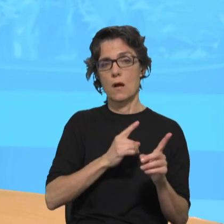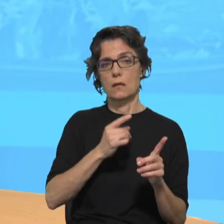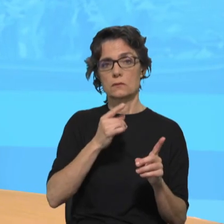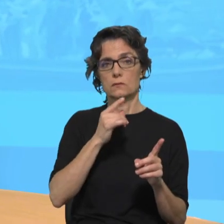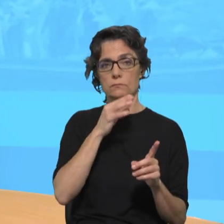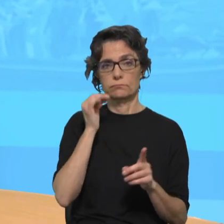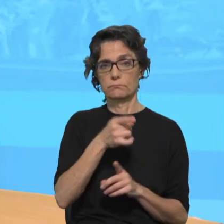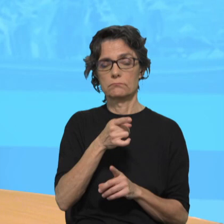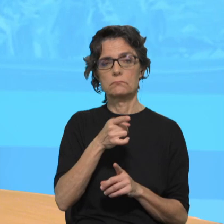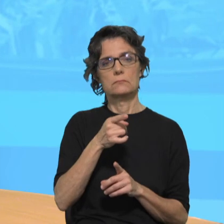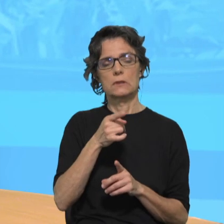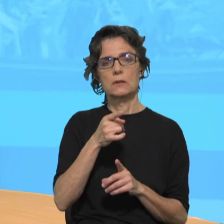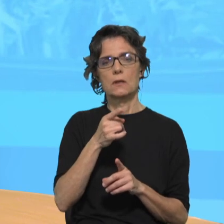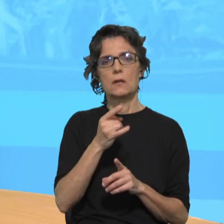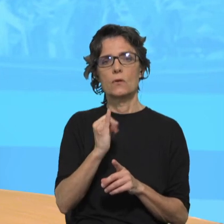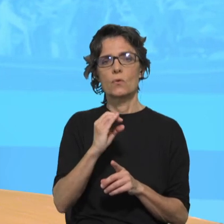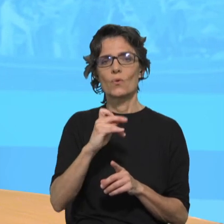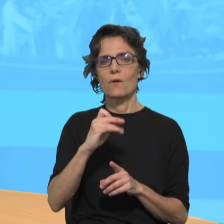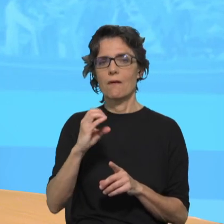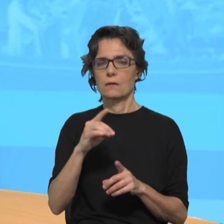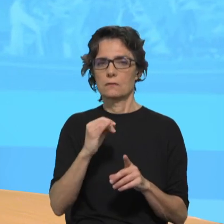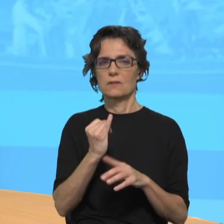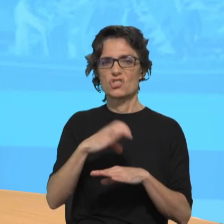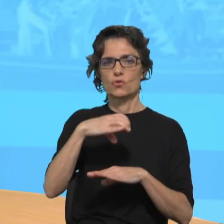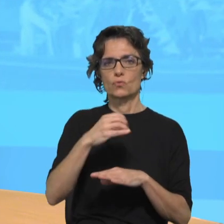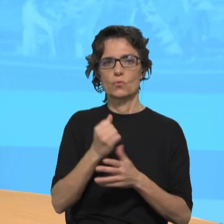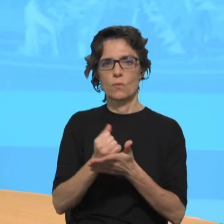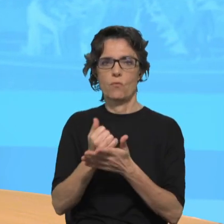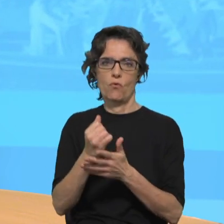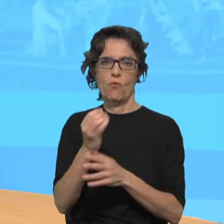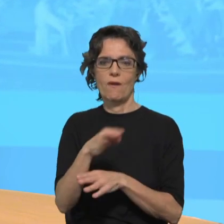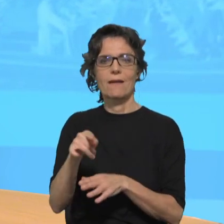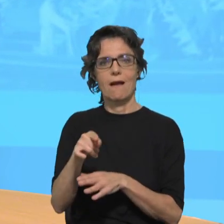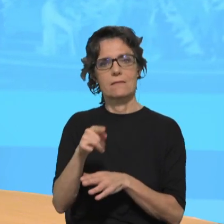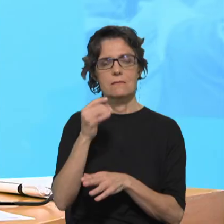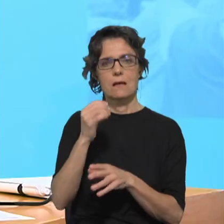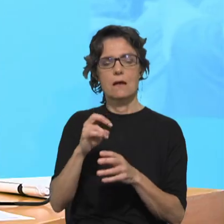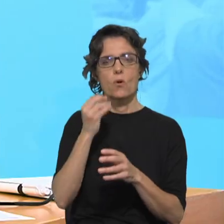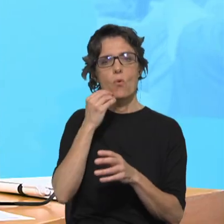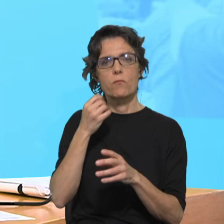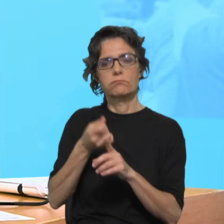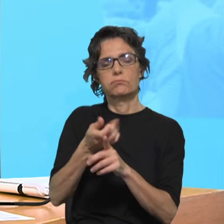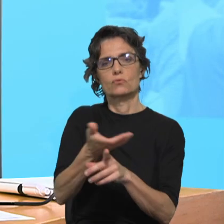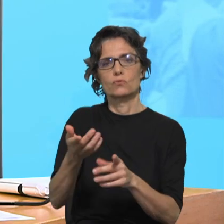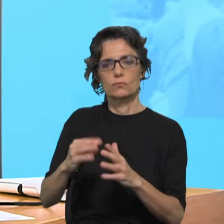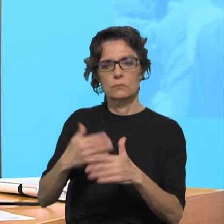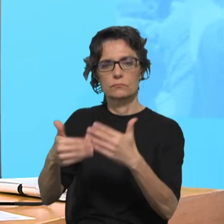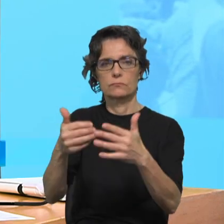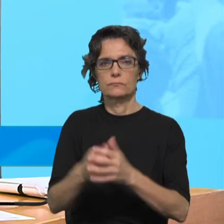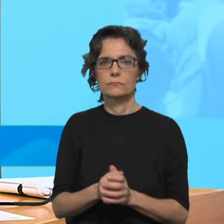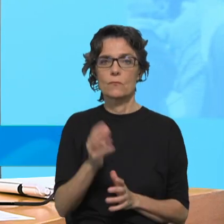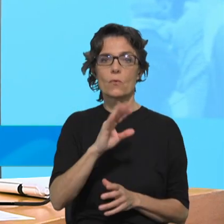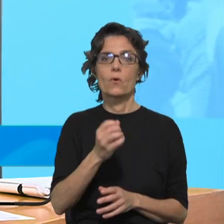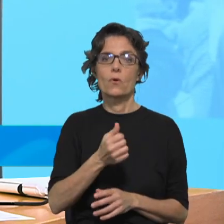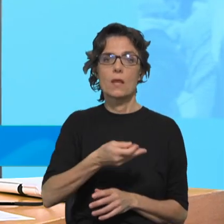problema? De que forma é que o Instituto de Apoio à Criança o vai combatendo em cada dia? Olá, Paulo Rocha, muito boa tarde, muito